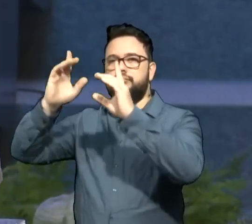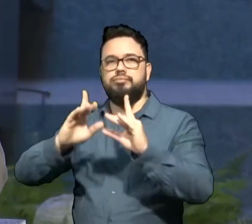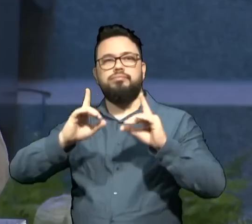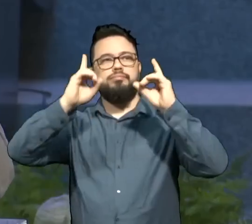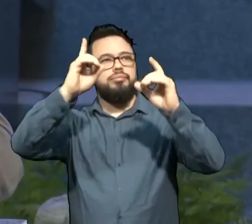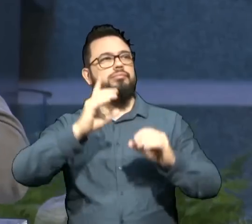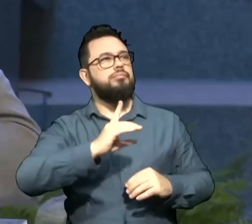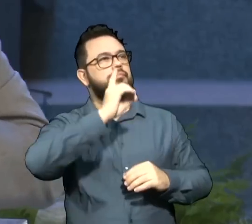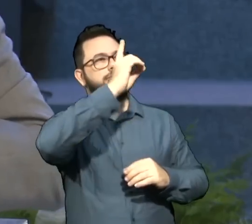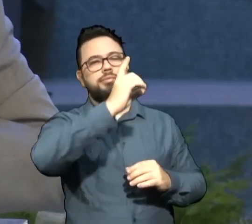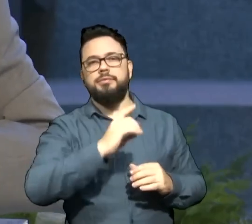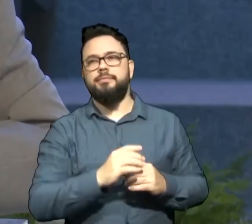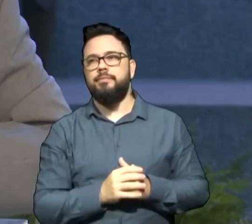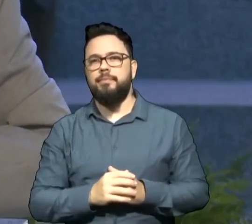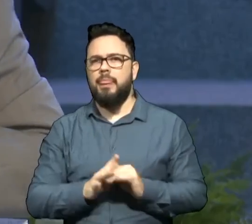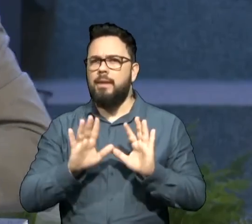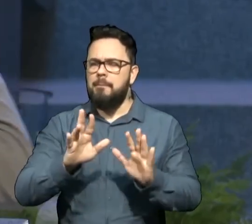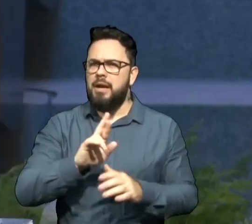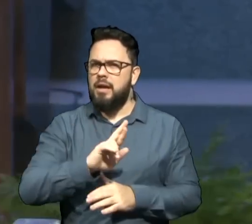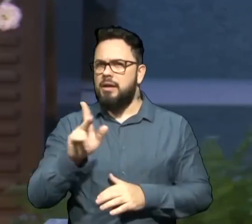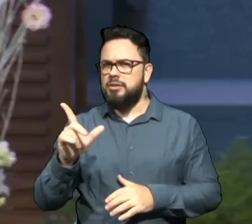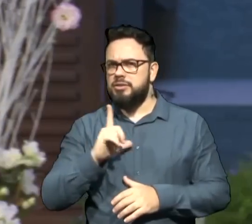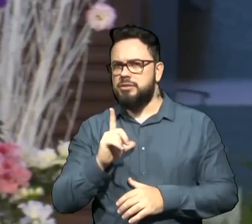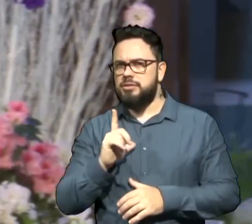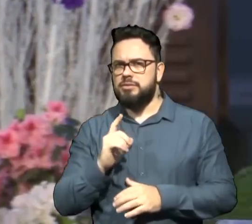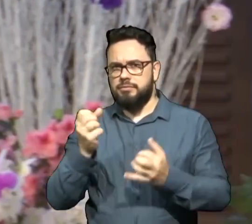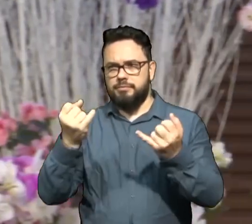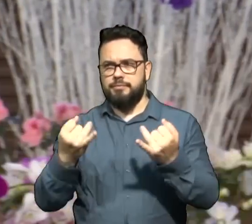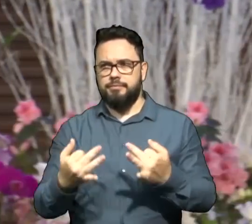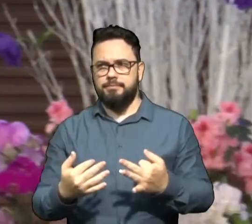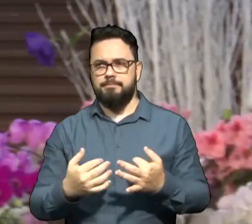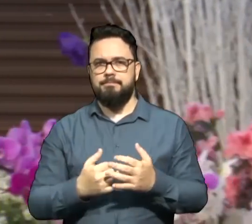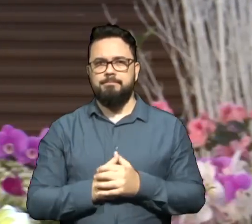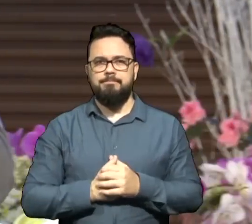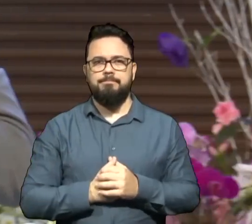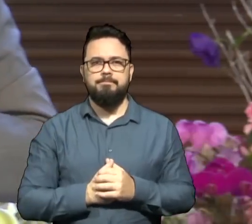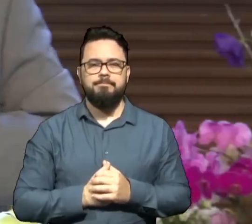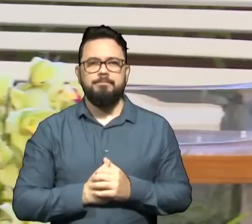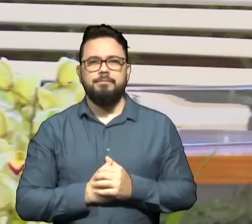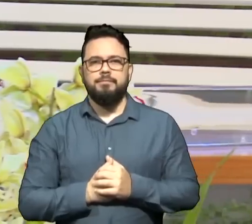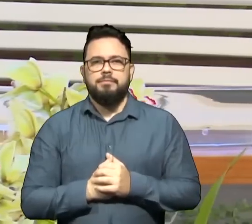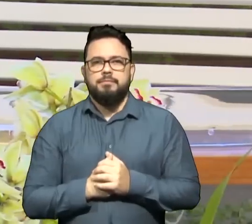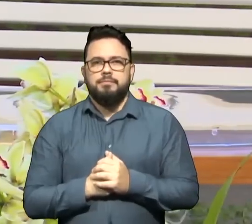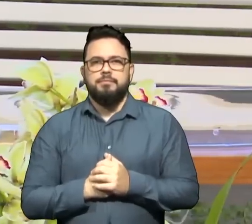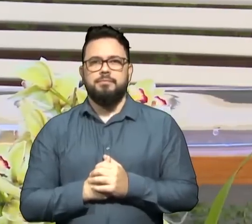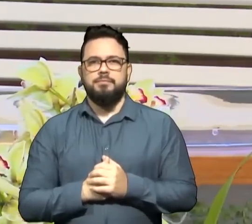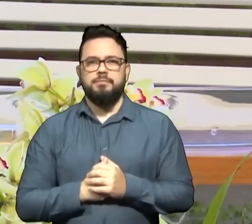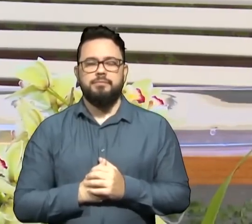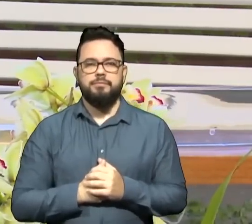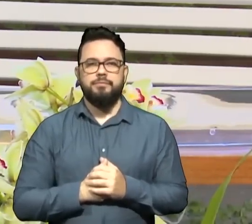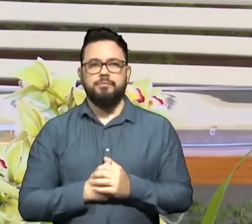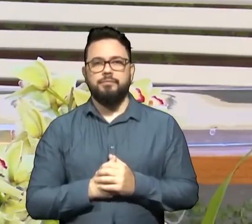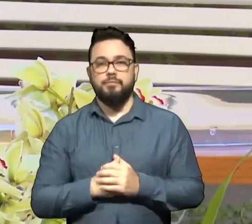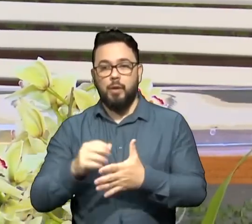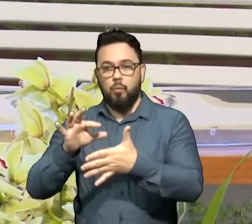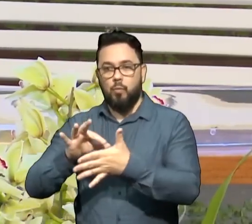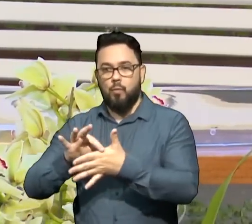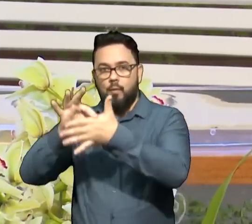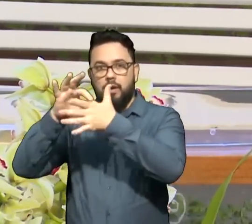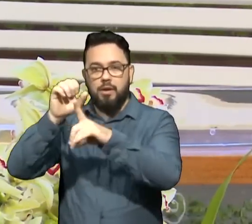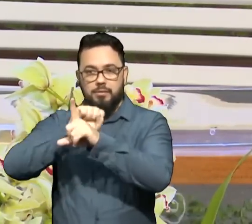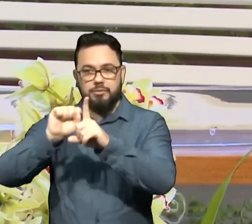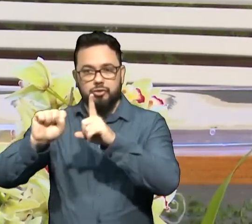Deuses porém com uma diferença eu vou explicar para você qual a diferença o Imperador só era